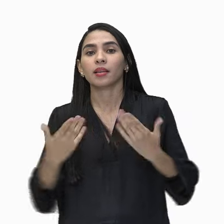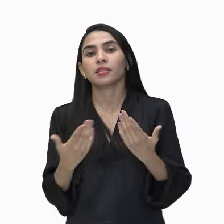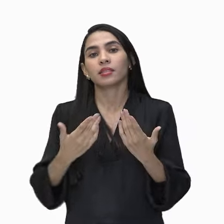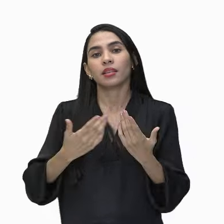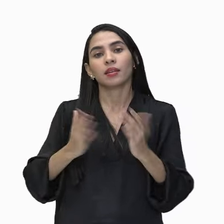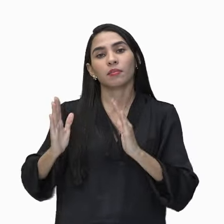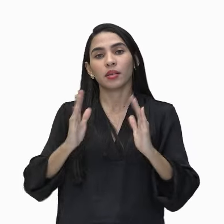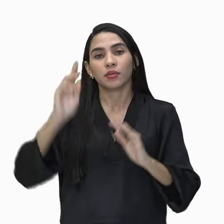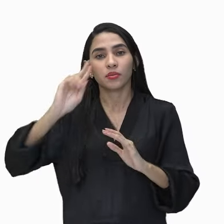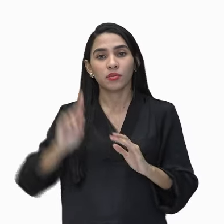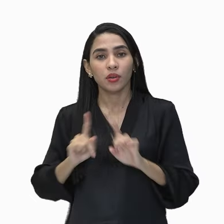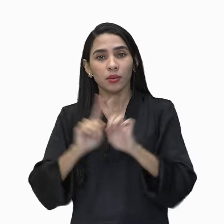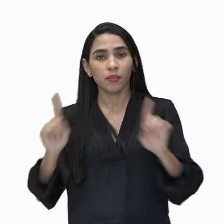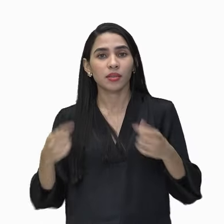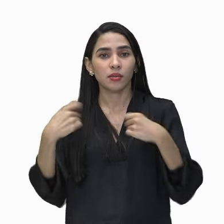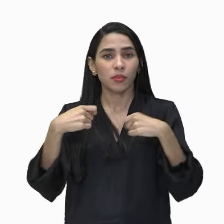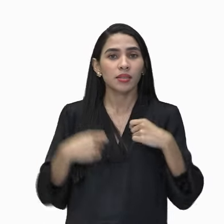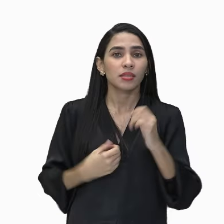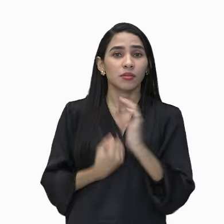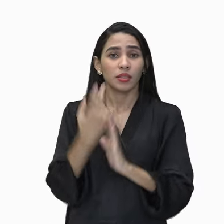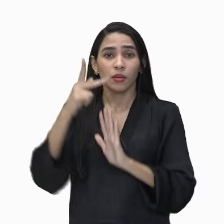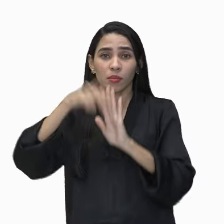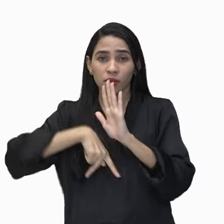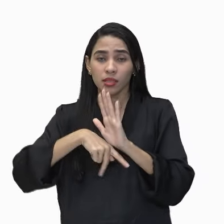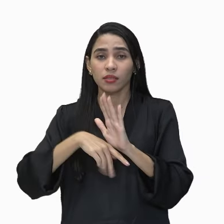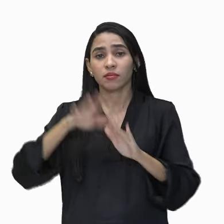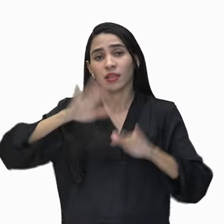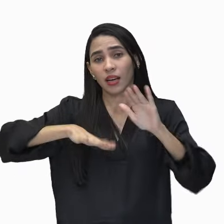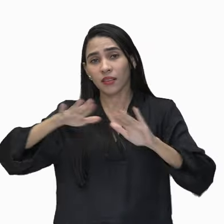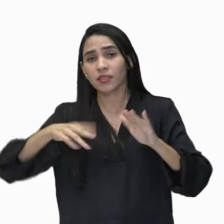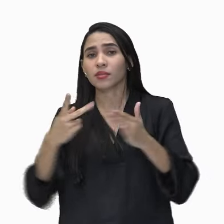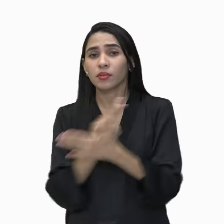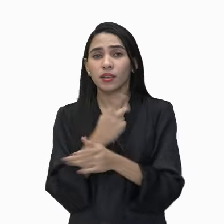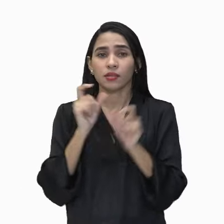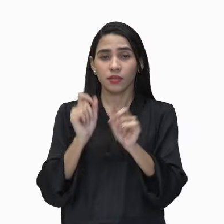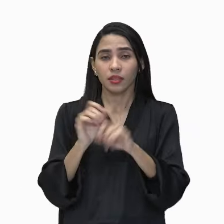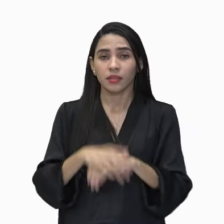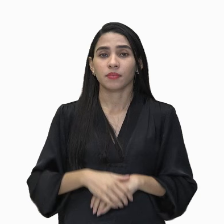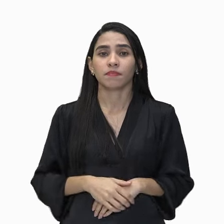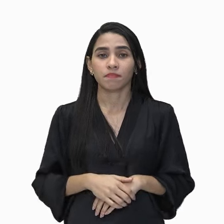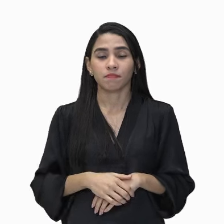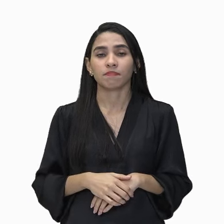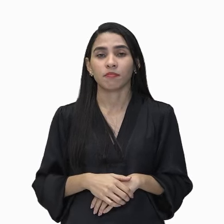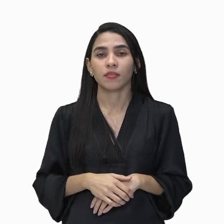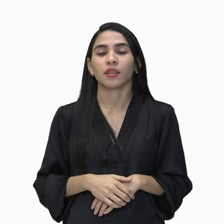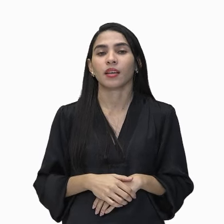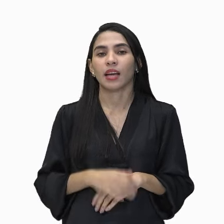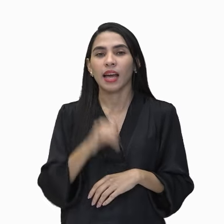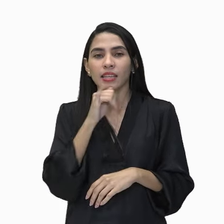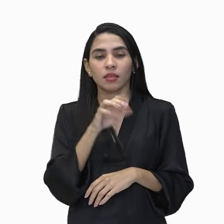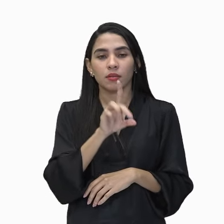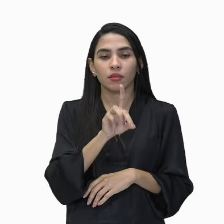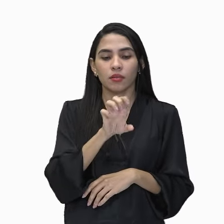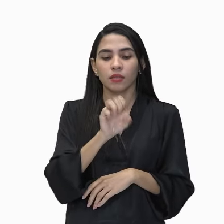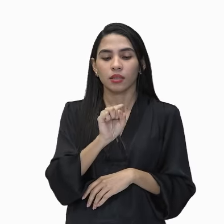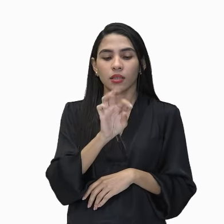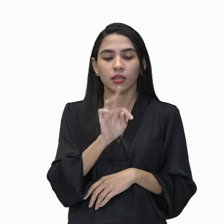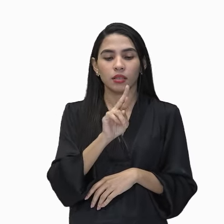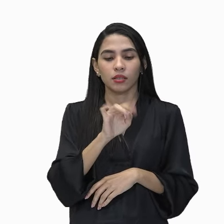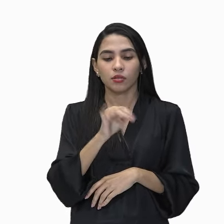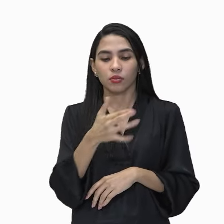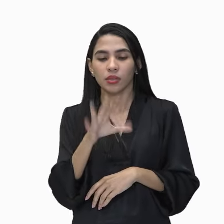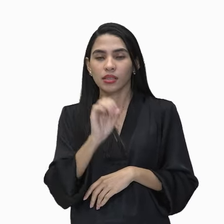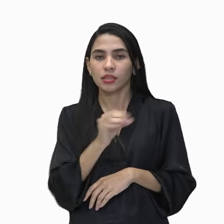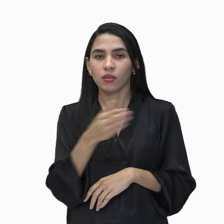mas eu tenho que realizar esse projeto. Então, muitas vezes acontece o quê? Uma destruição do eu. Por que essa destruição do eu? O